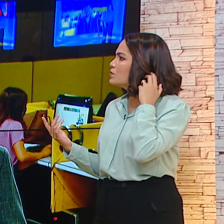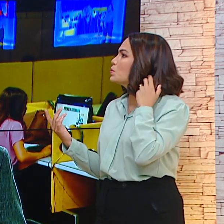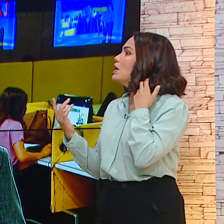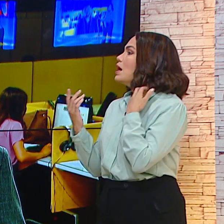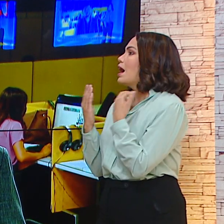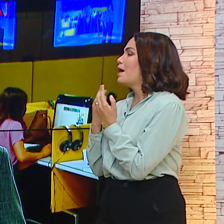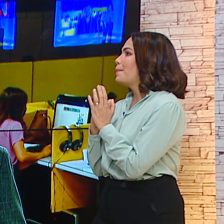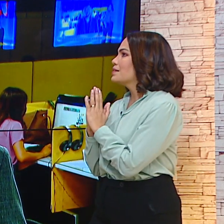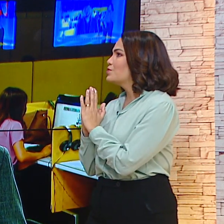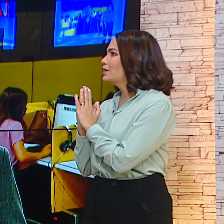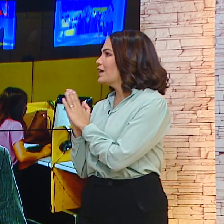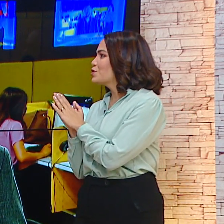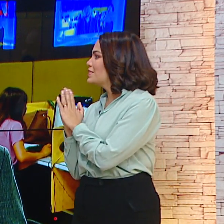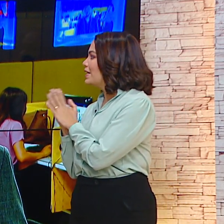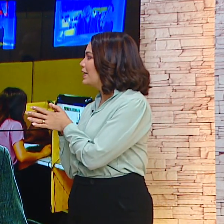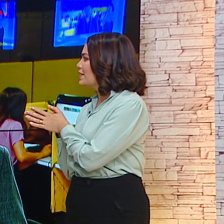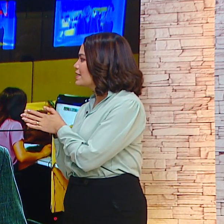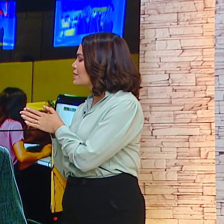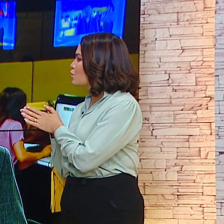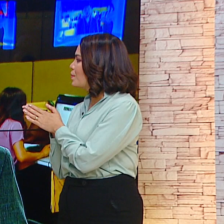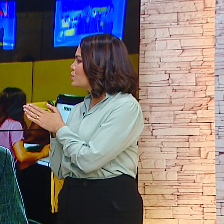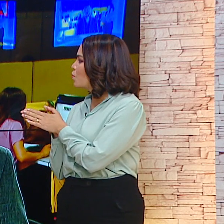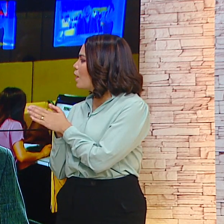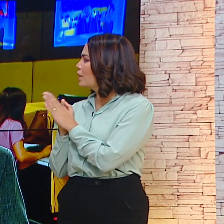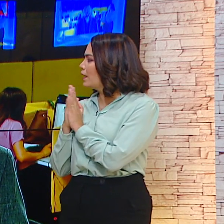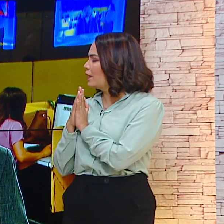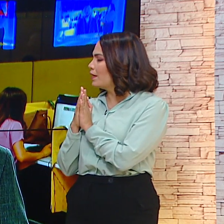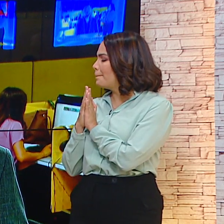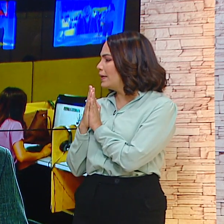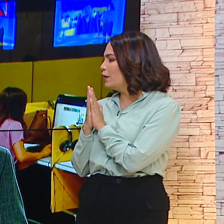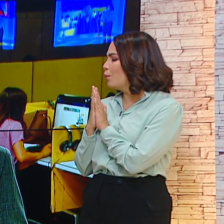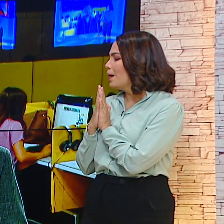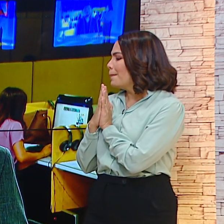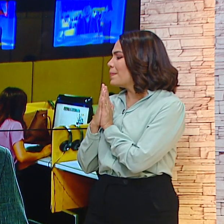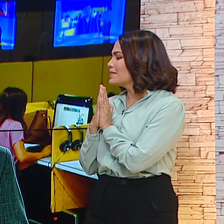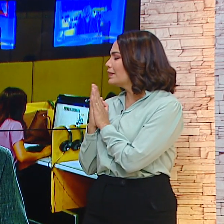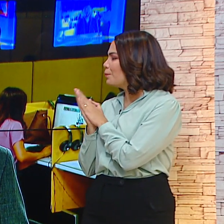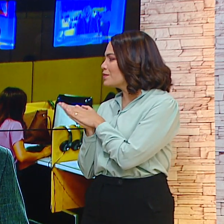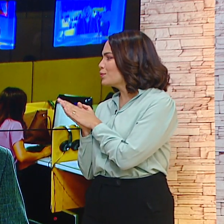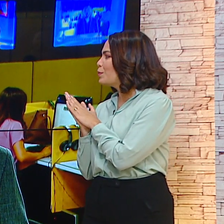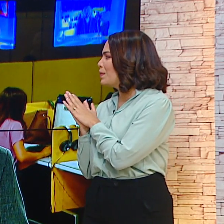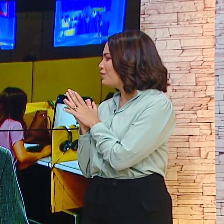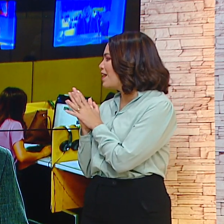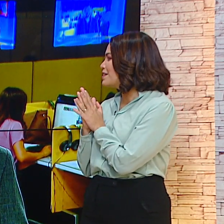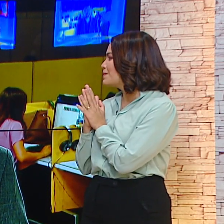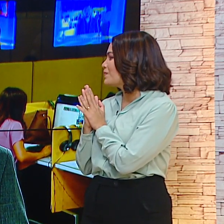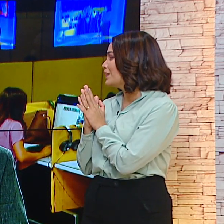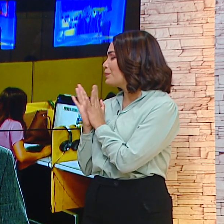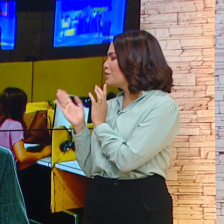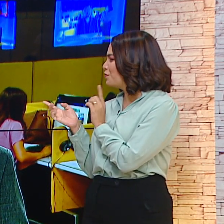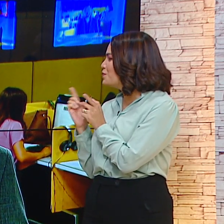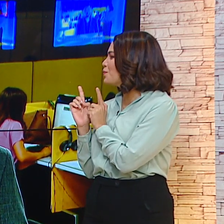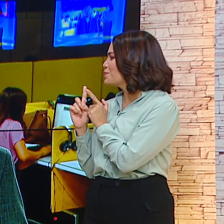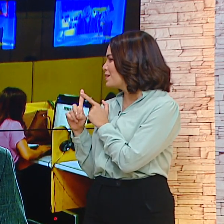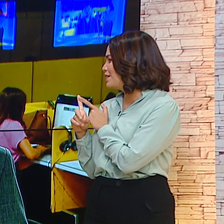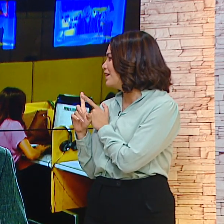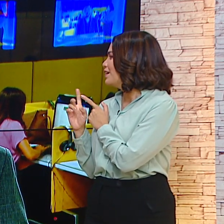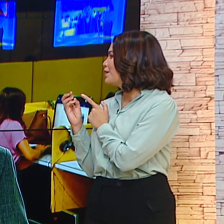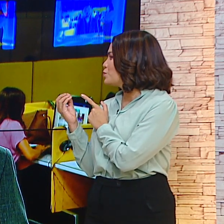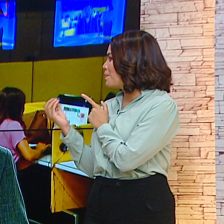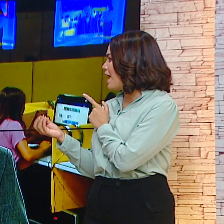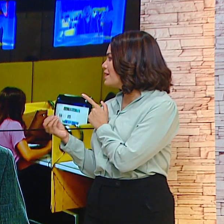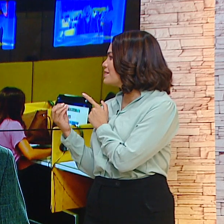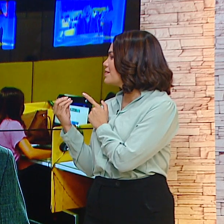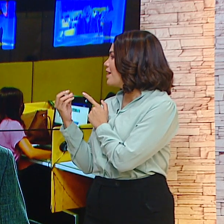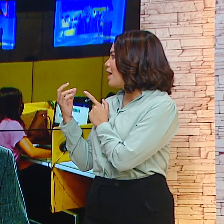sobre isso, a fase de testes em crianças começou em abril, mas ainda não passou da primeira fase, até porque é difícil conseguir